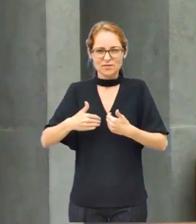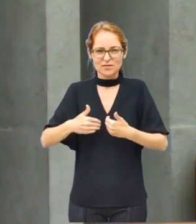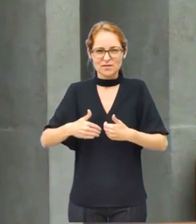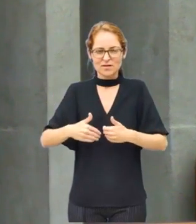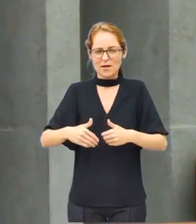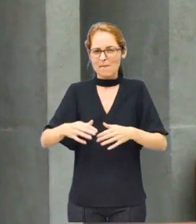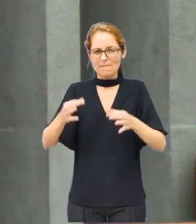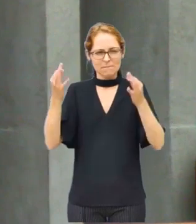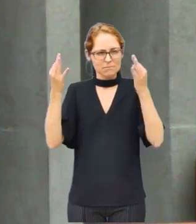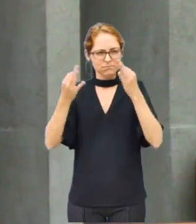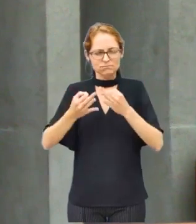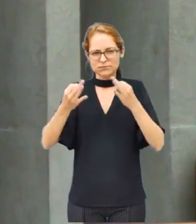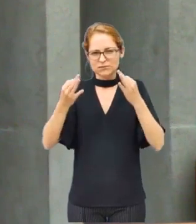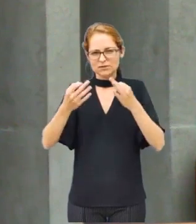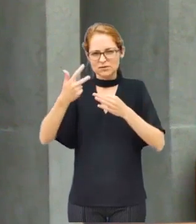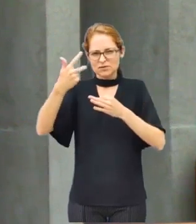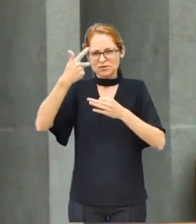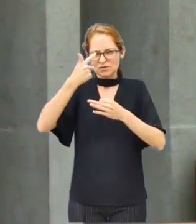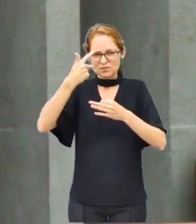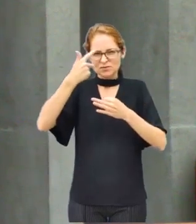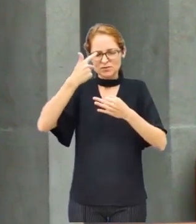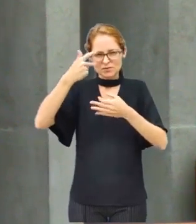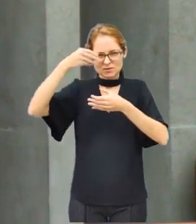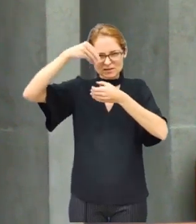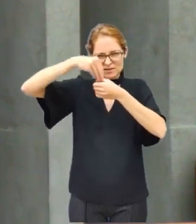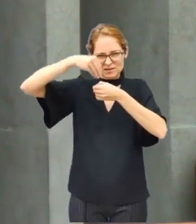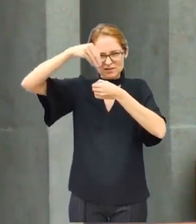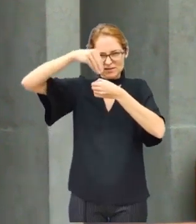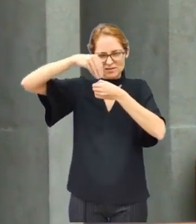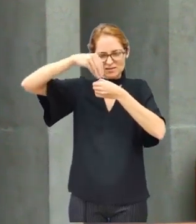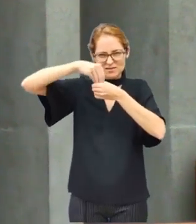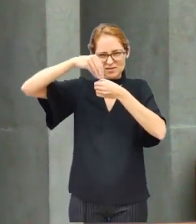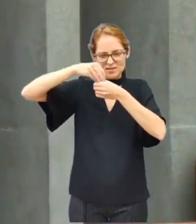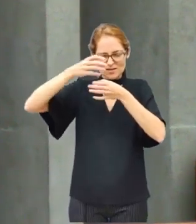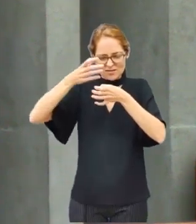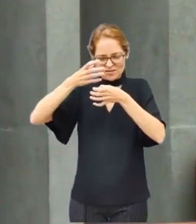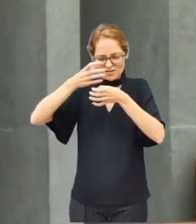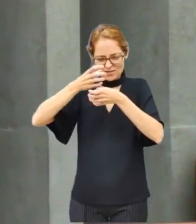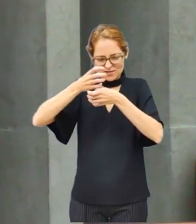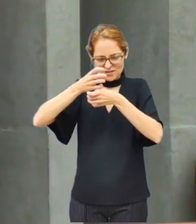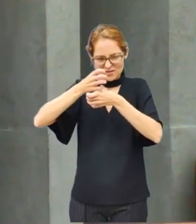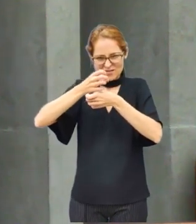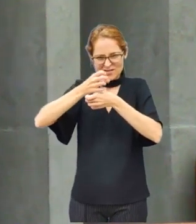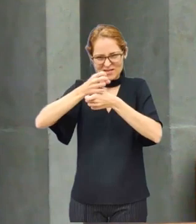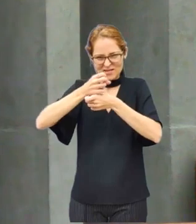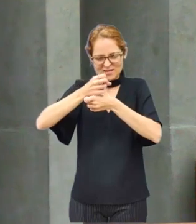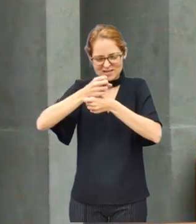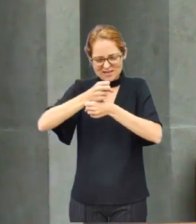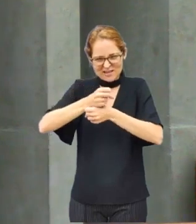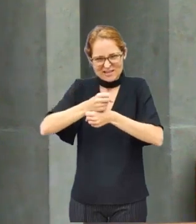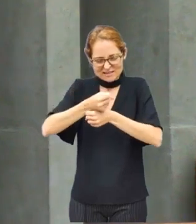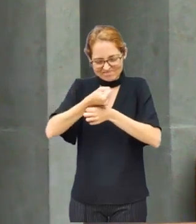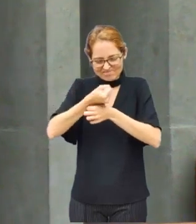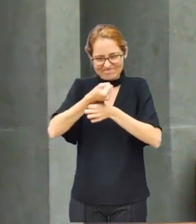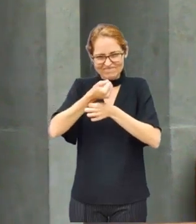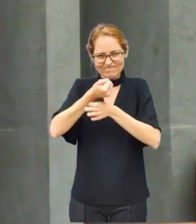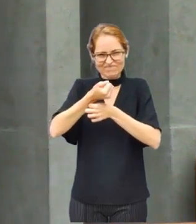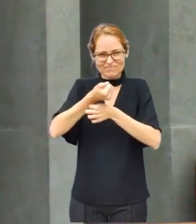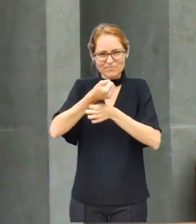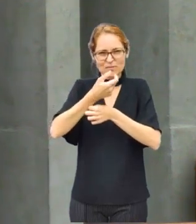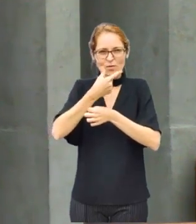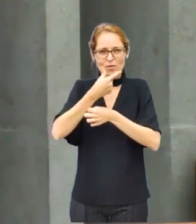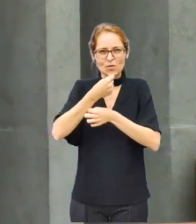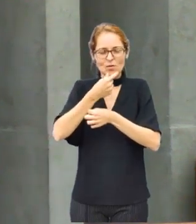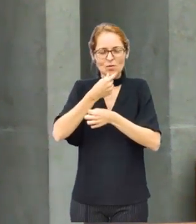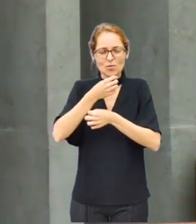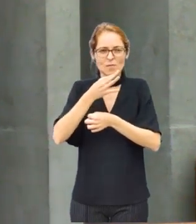algo perfeito, e vai diminuindo, mostrando as menores células, as menores moléculas, até chegar na última menor que o homem é capaz